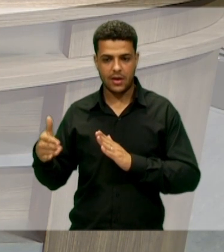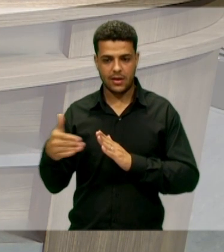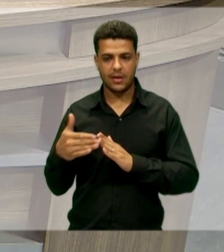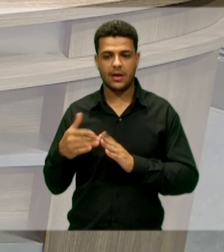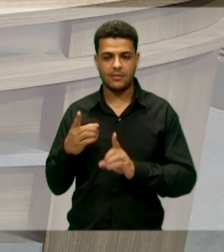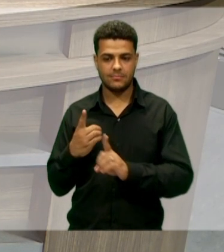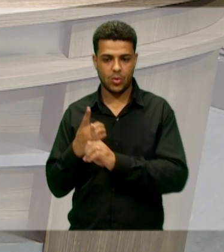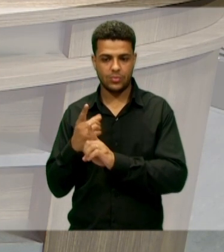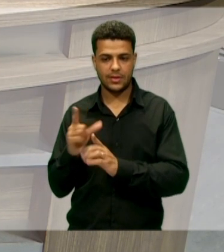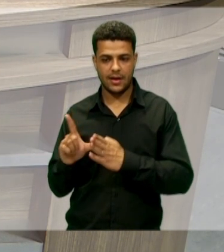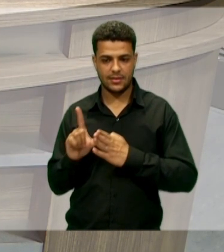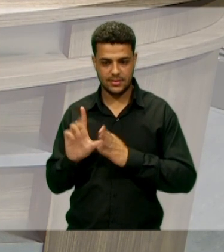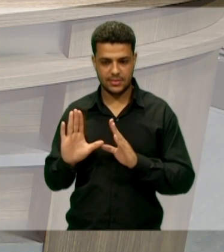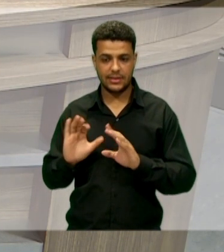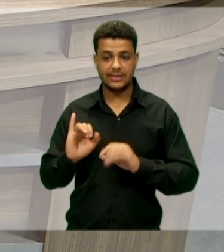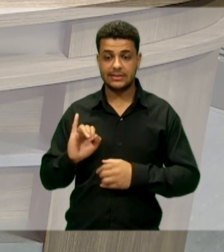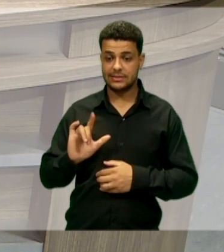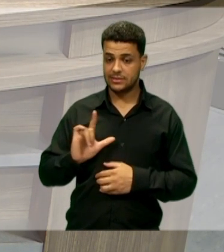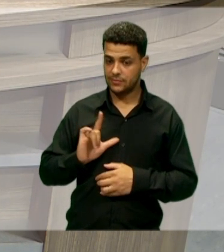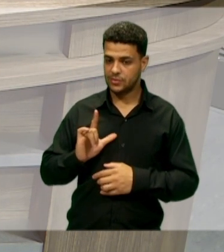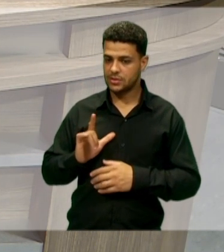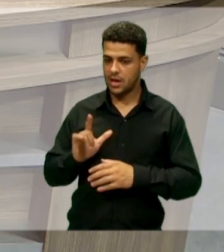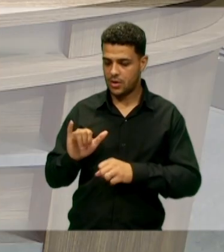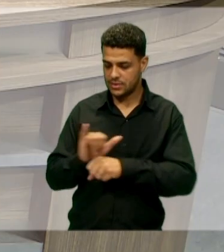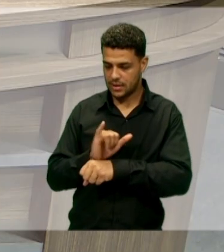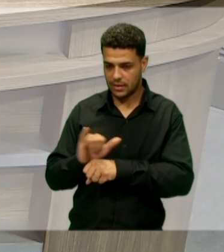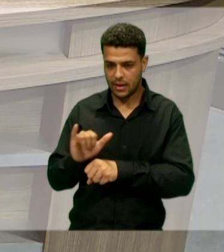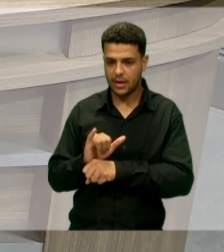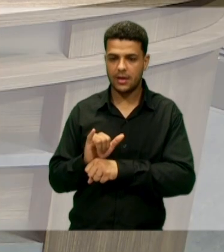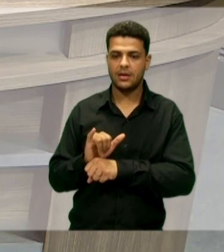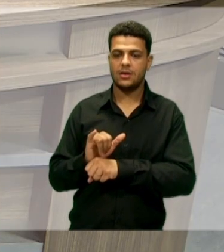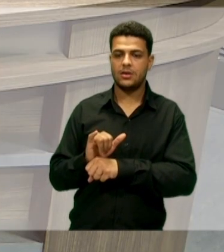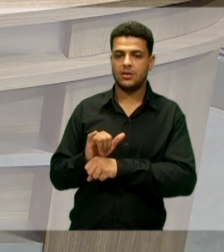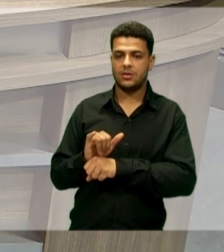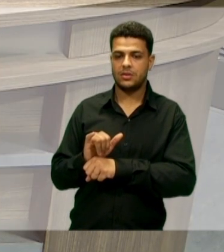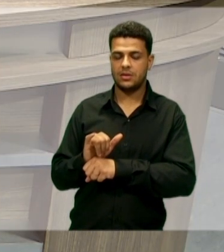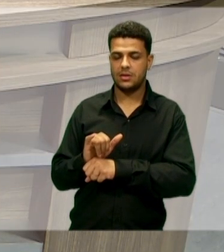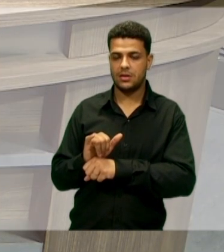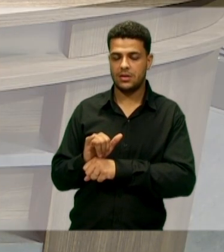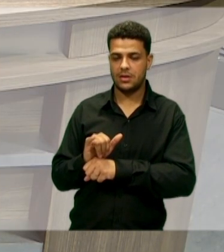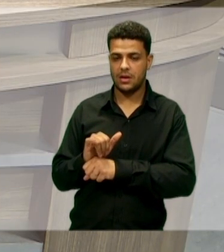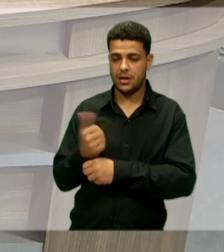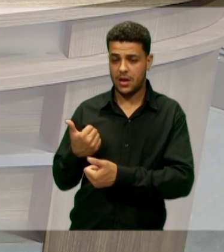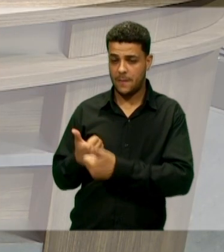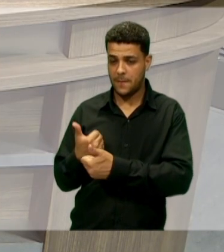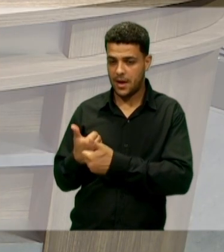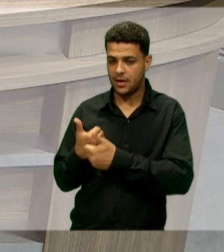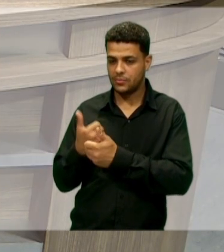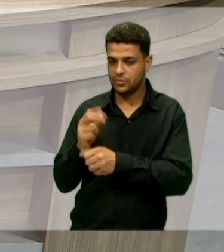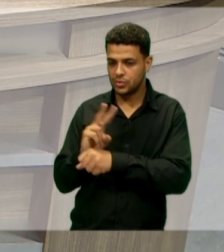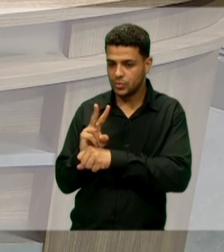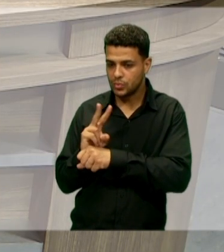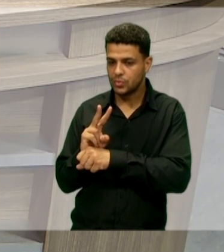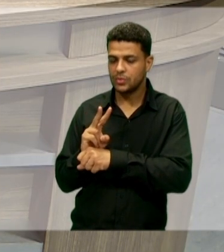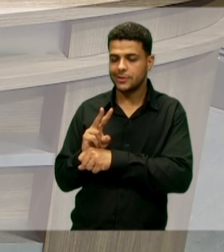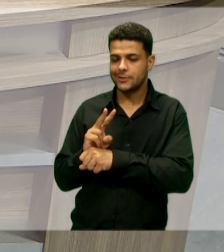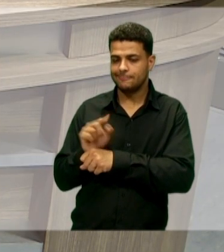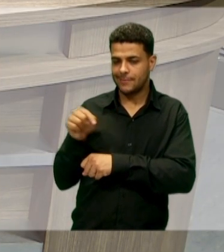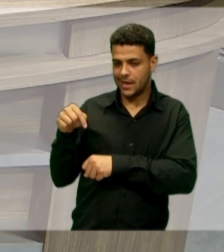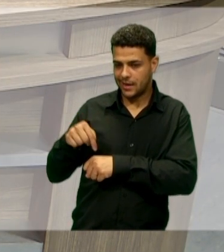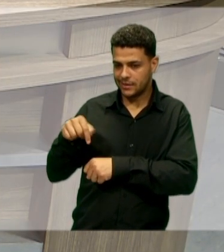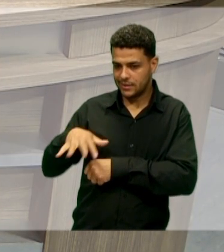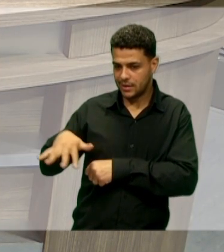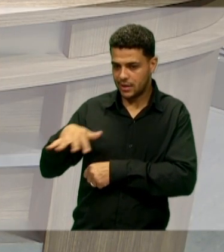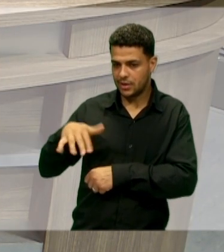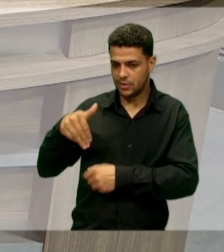detecção precoce. Que aí é o segmento, né? Você ficar muito próximo da paciente. Aqui na